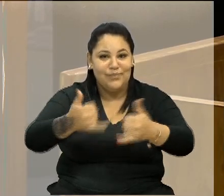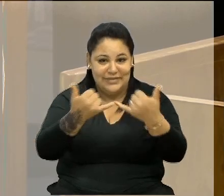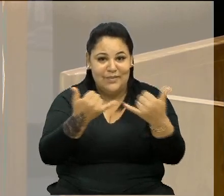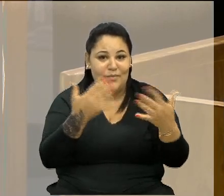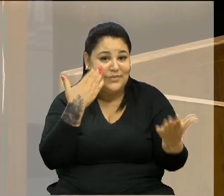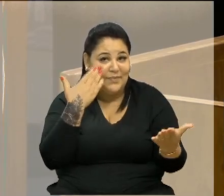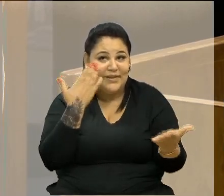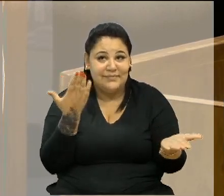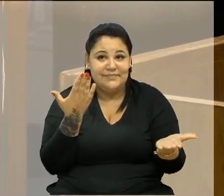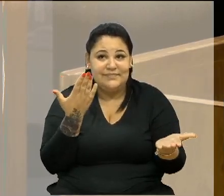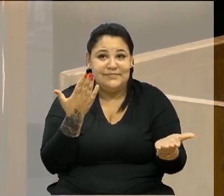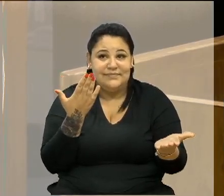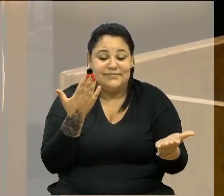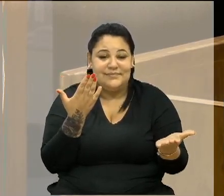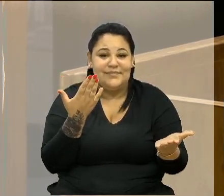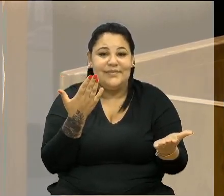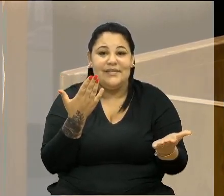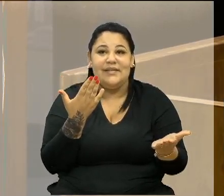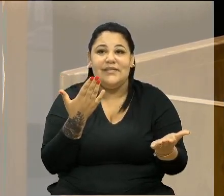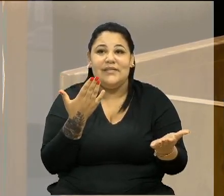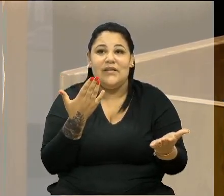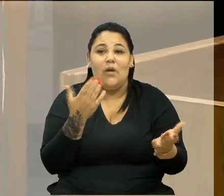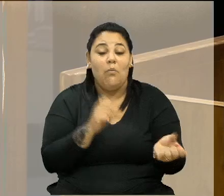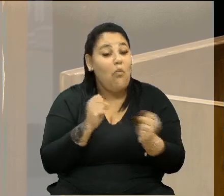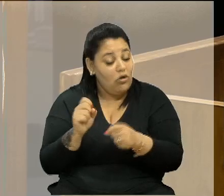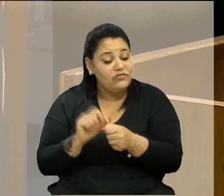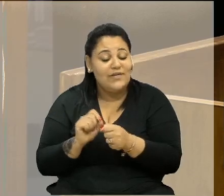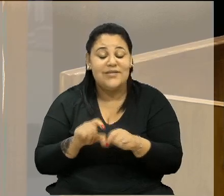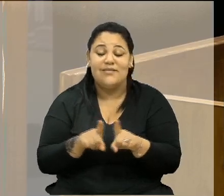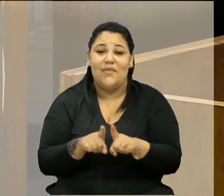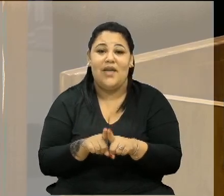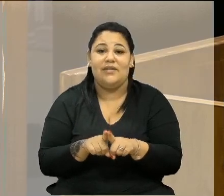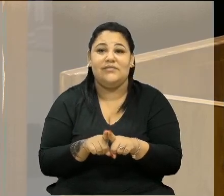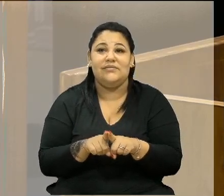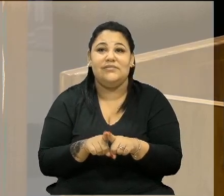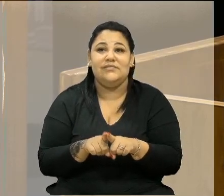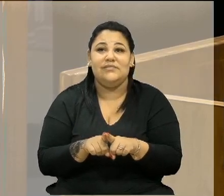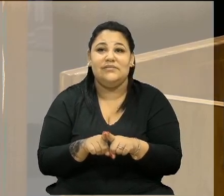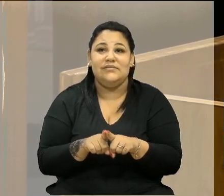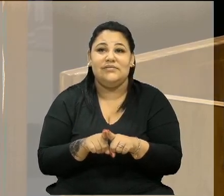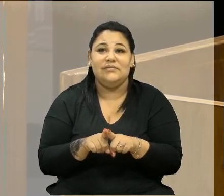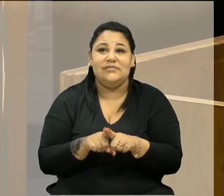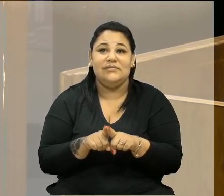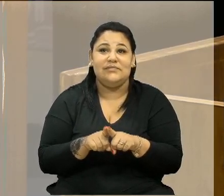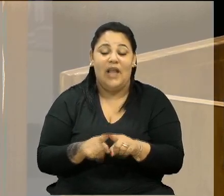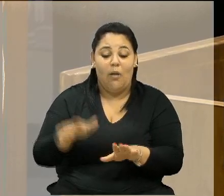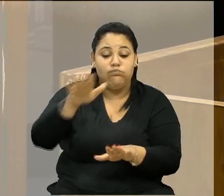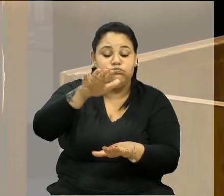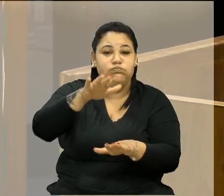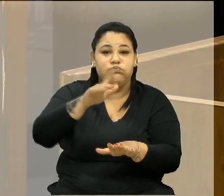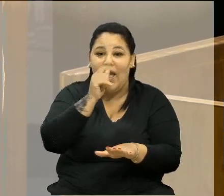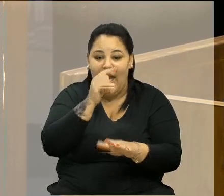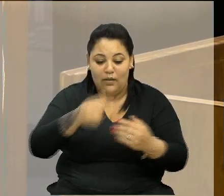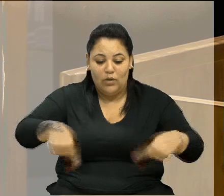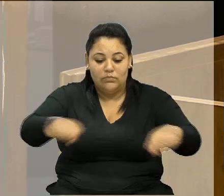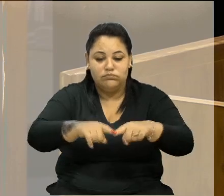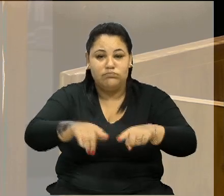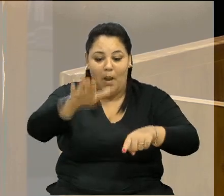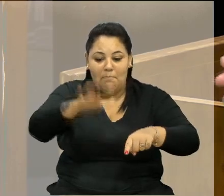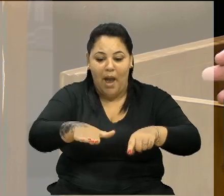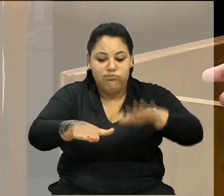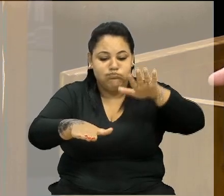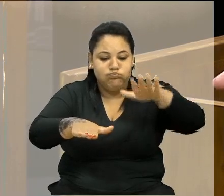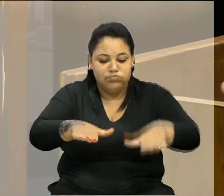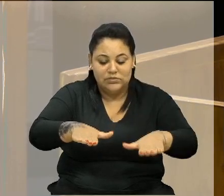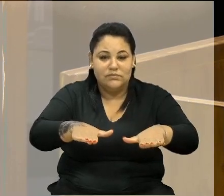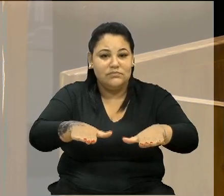as represas hoje pode ser colocado, vereador D'Ambrosio, em cima da água. É uma nova tecnologia que não